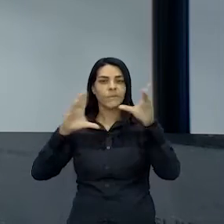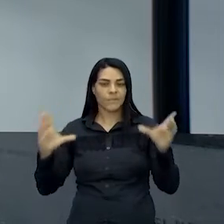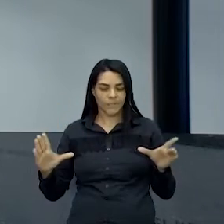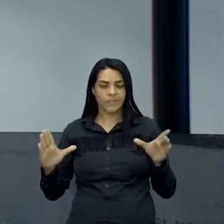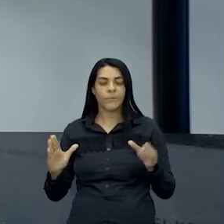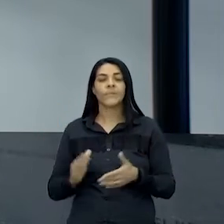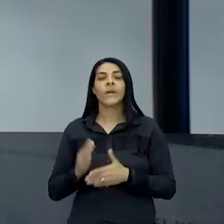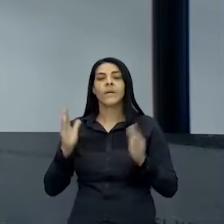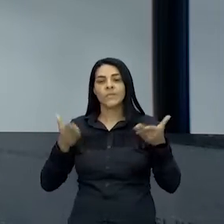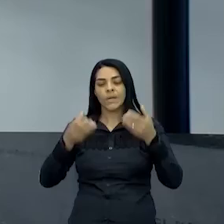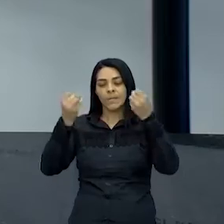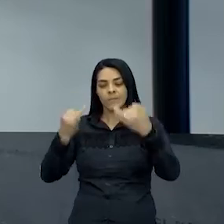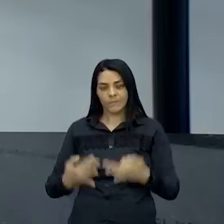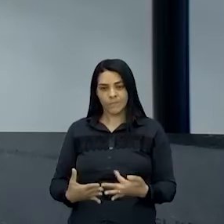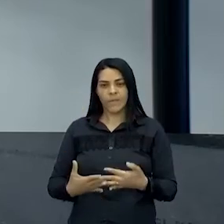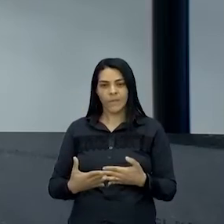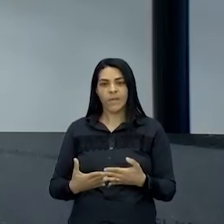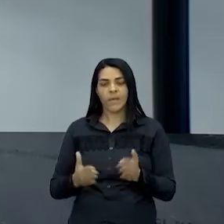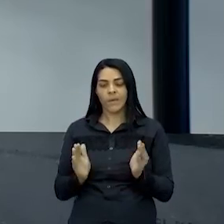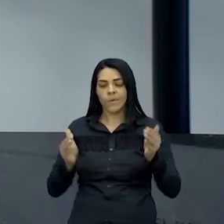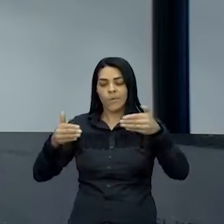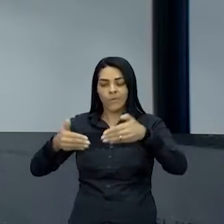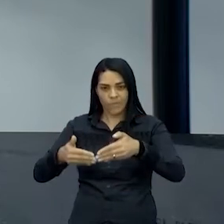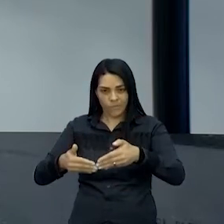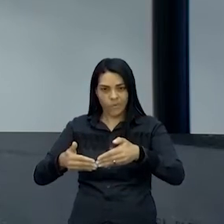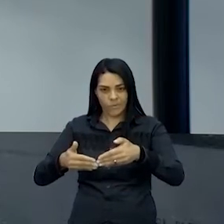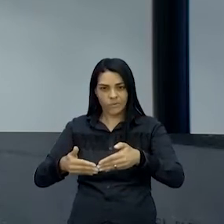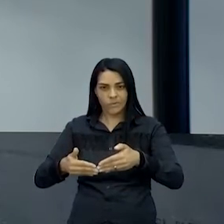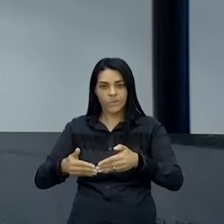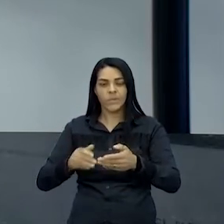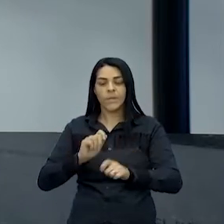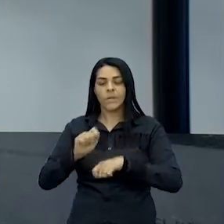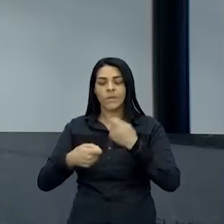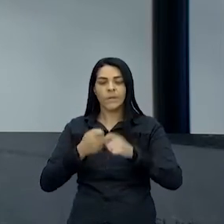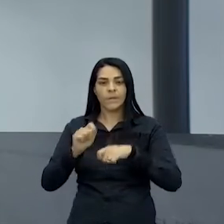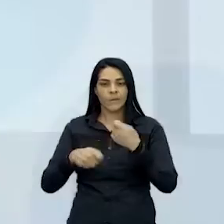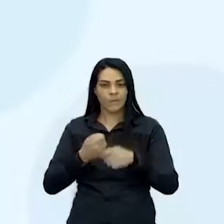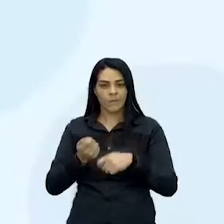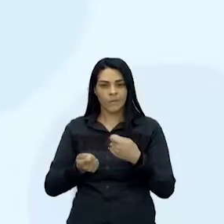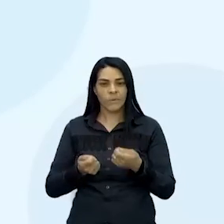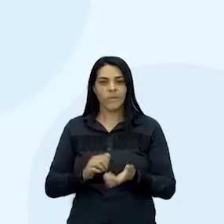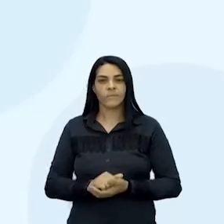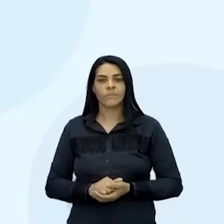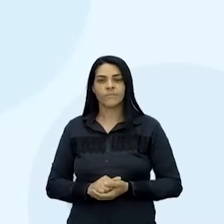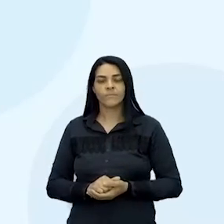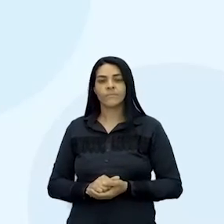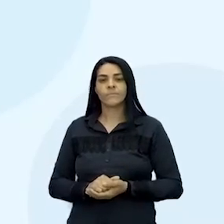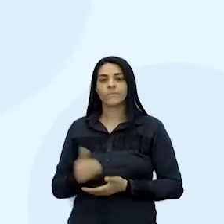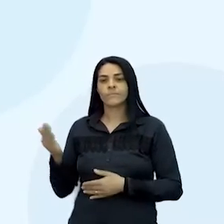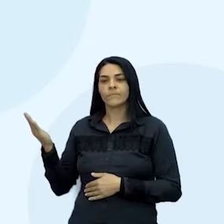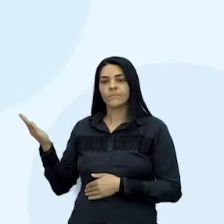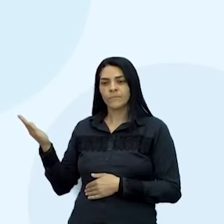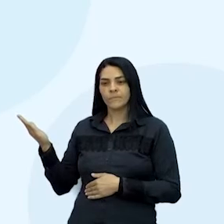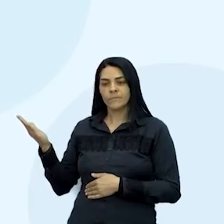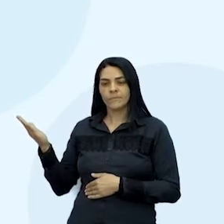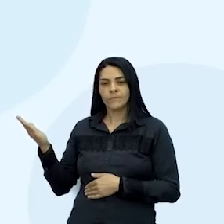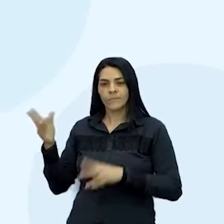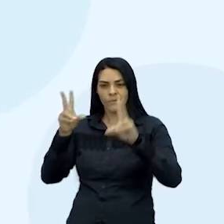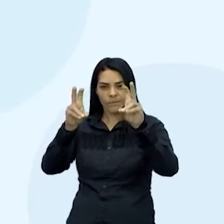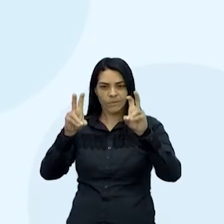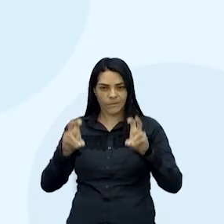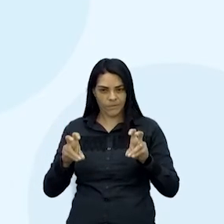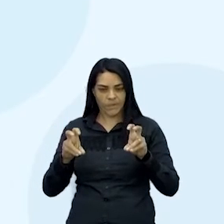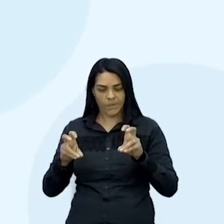economia. Então, isso também é válido, beleza? Vamos avançar. Os temas que vocês podem debater, né,